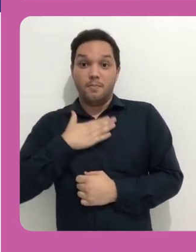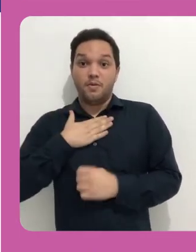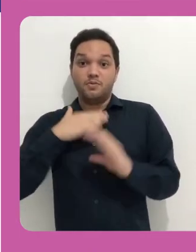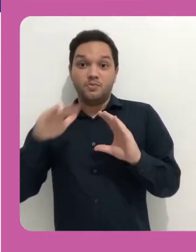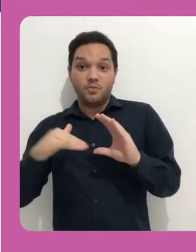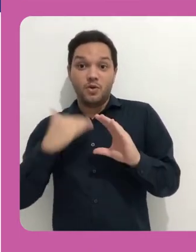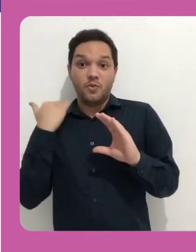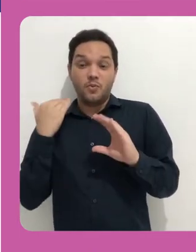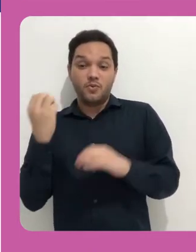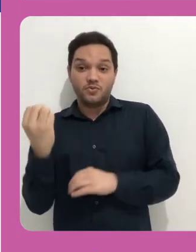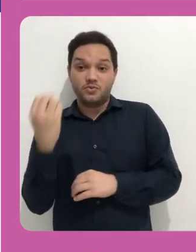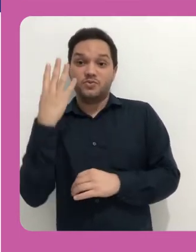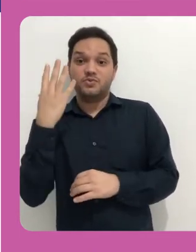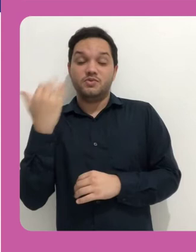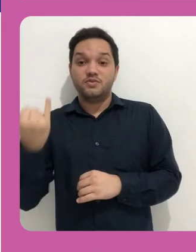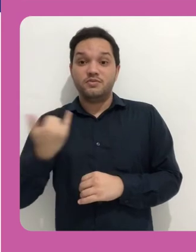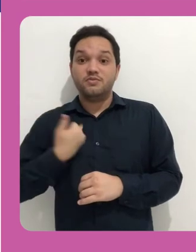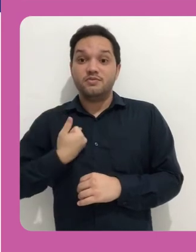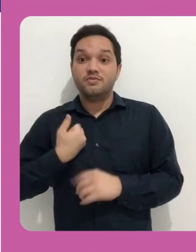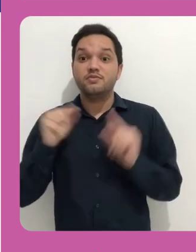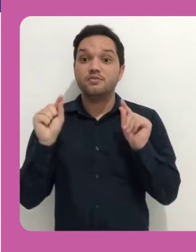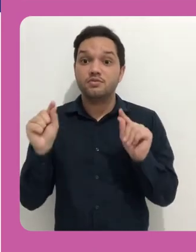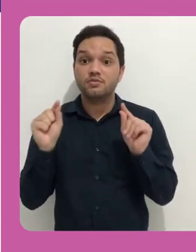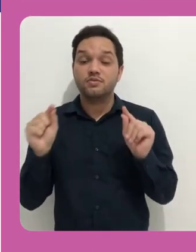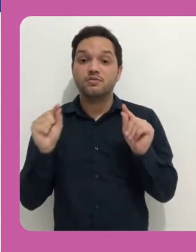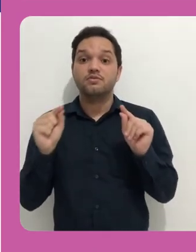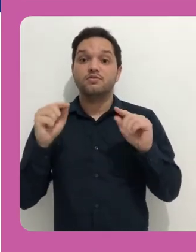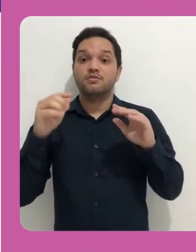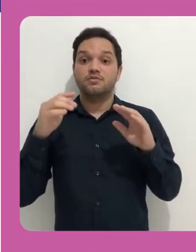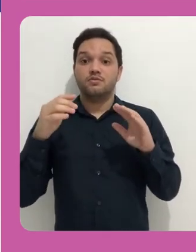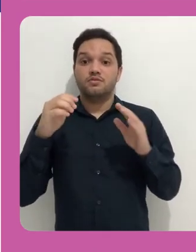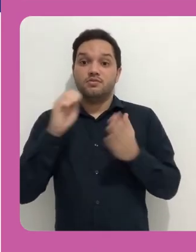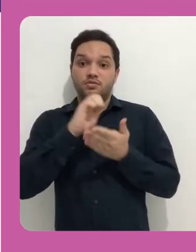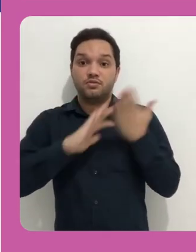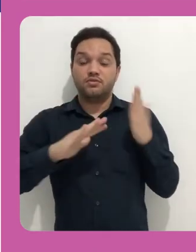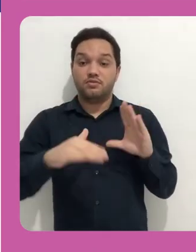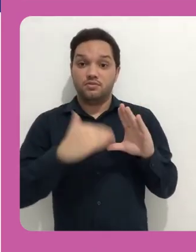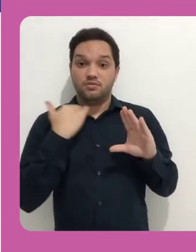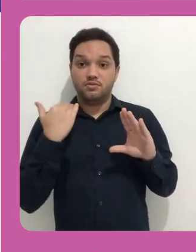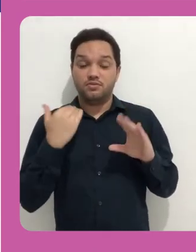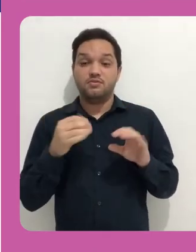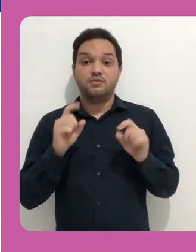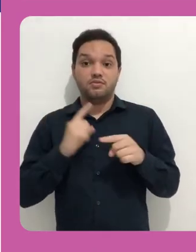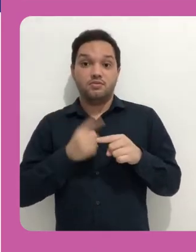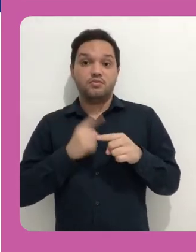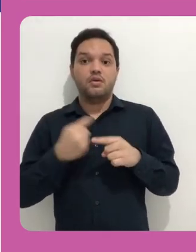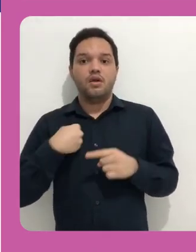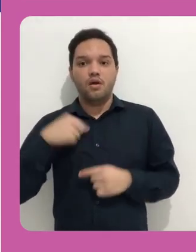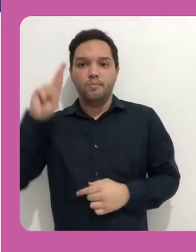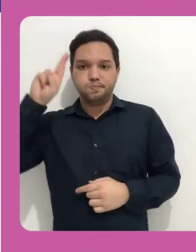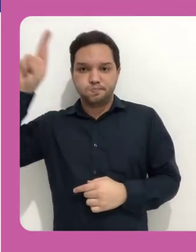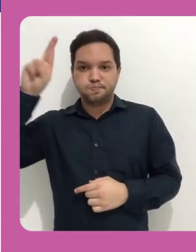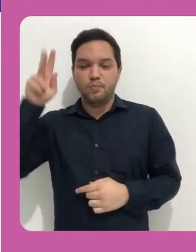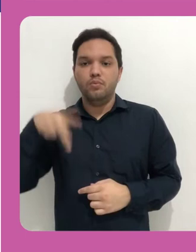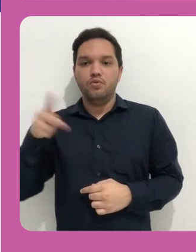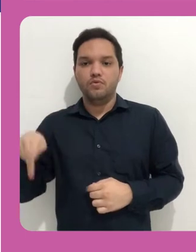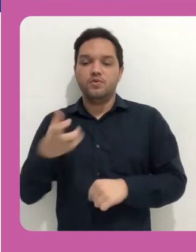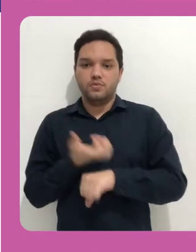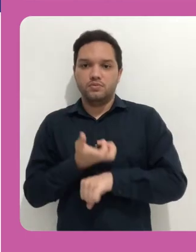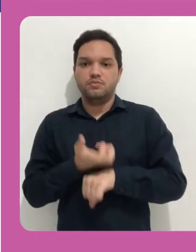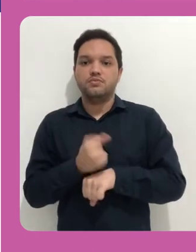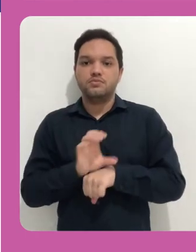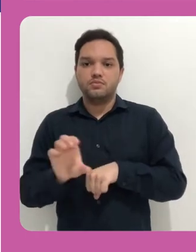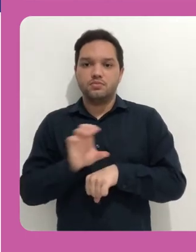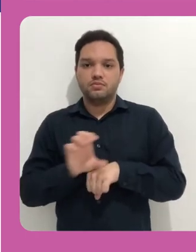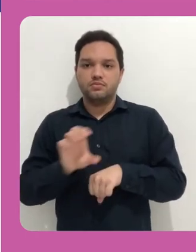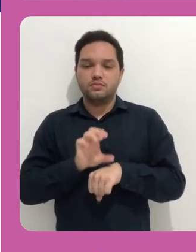aberto. Apareceu a notificação que houve uma tarefa enviada. Certo? Porque eu sou o responsável professor desse curso aqui, do meu